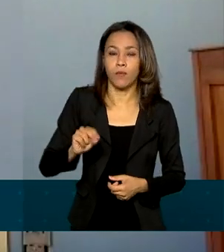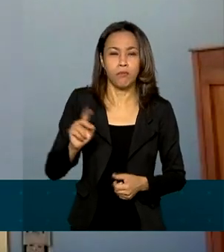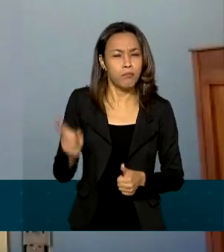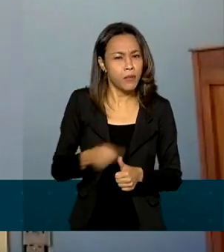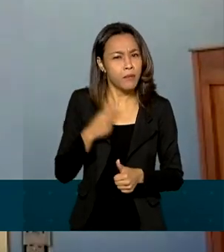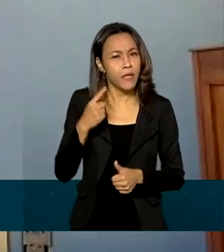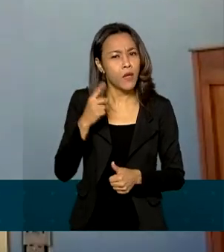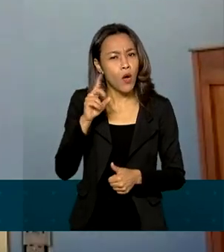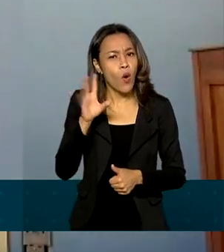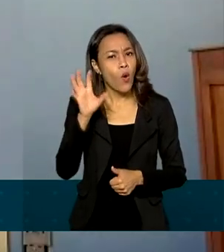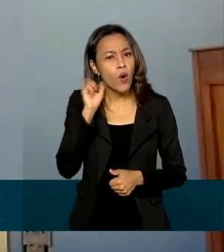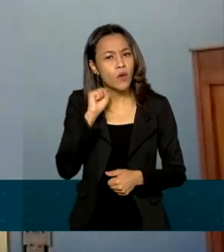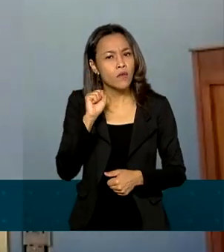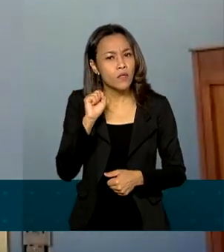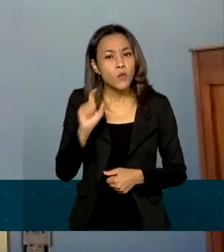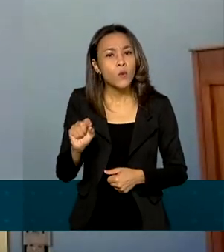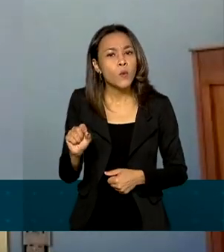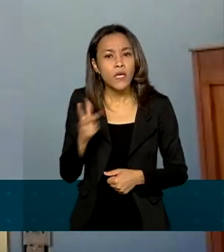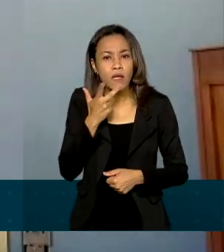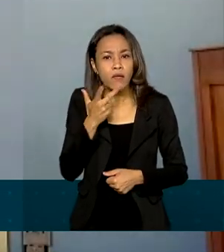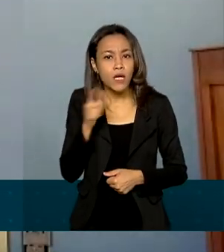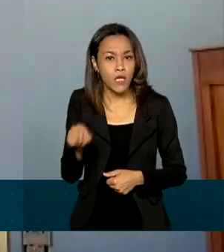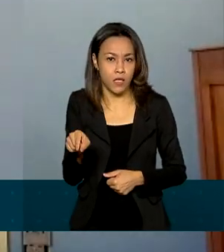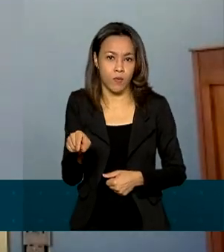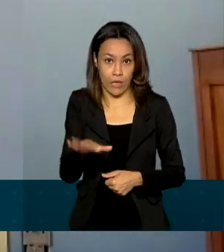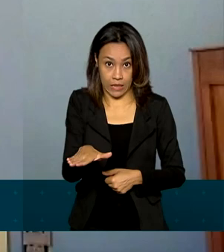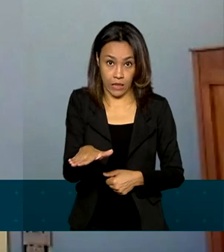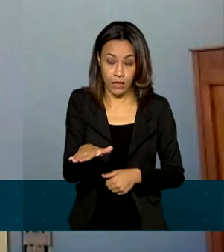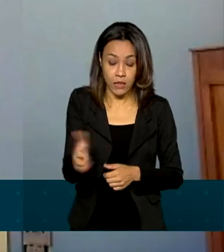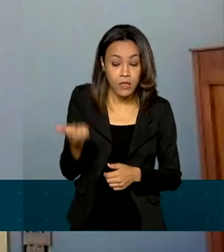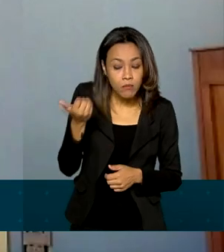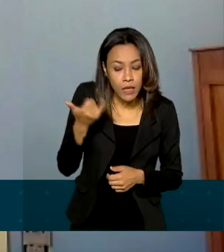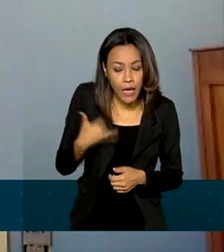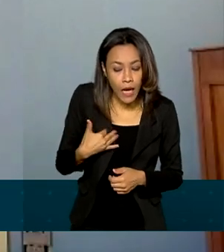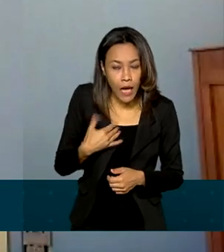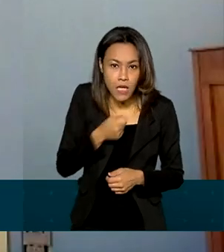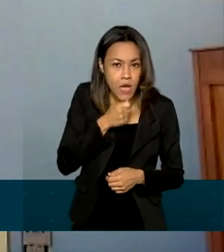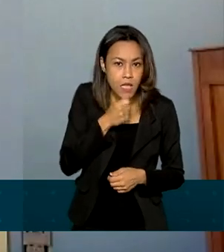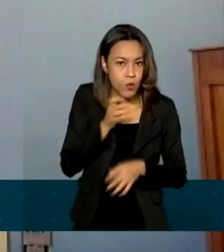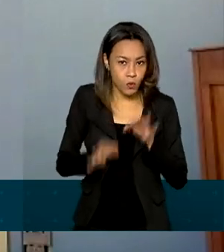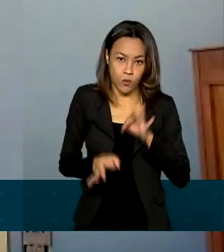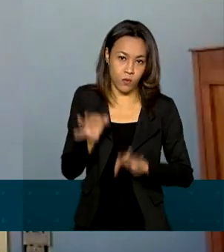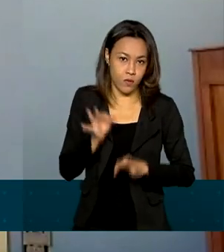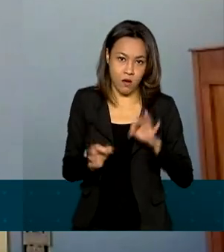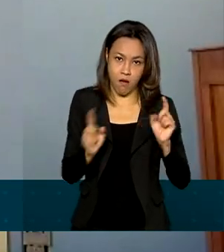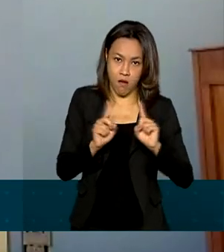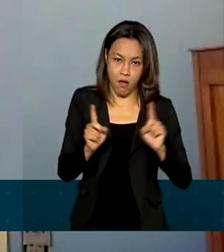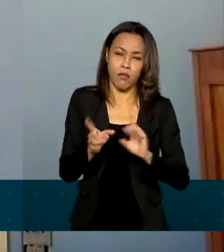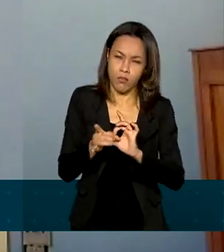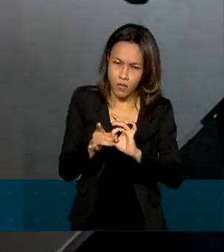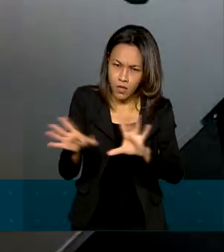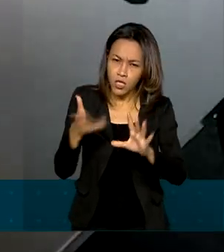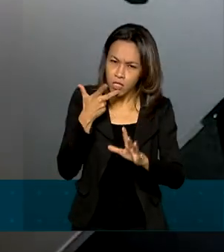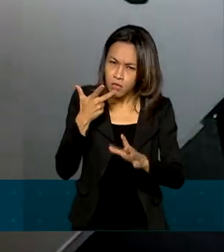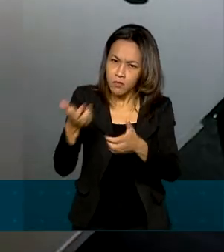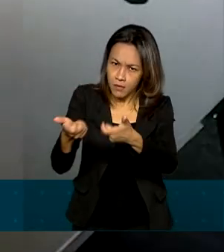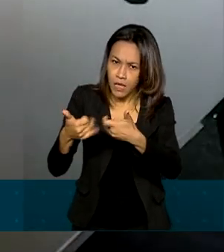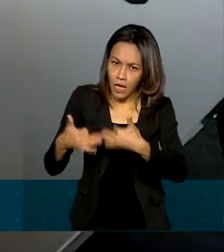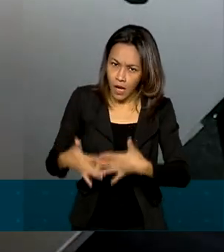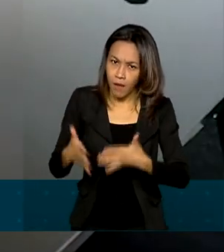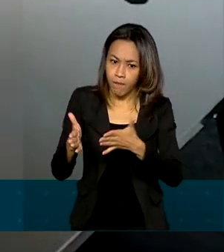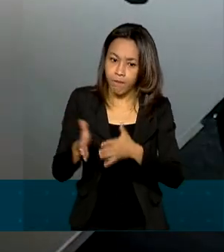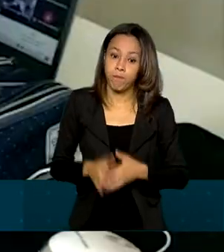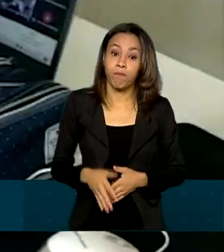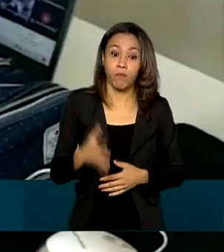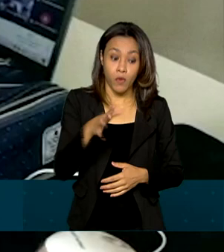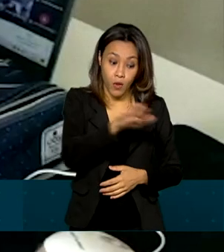escutar o que a sua criança tem para dizer. Escutar sem julgamento, dar espaço para ela explicar. Já os